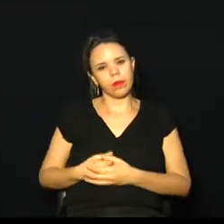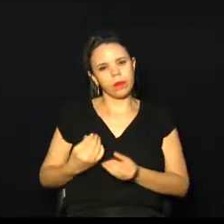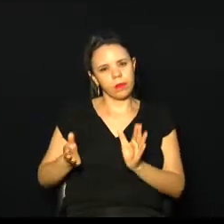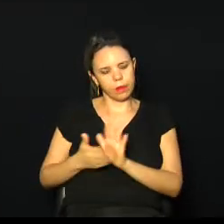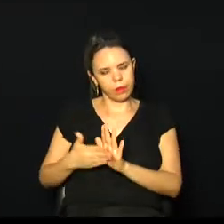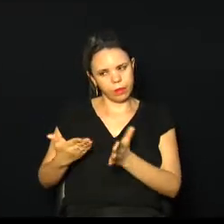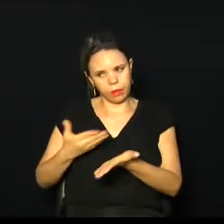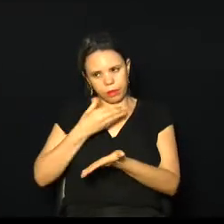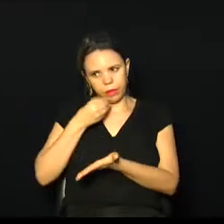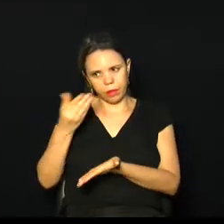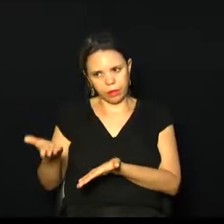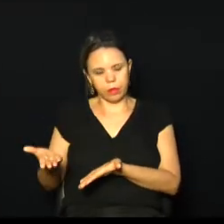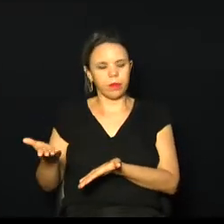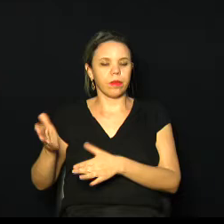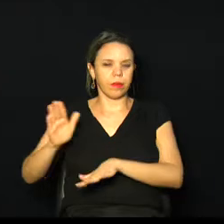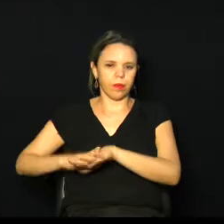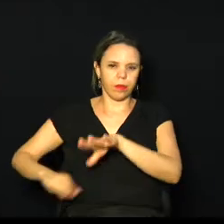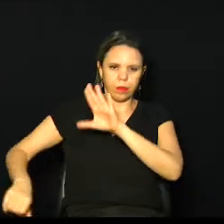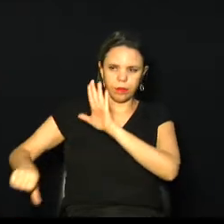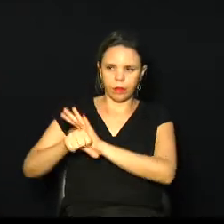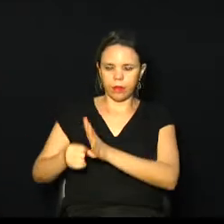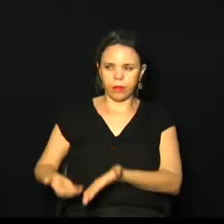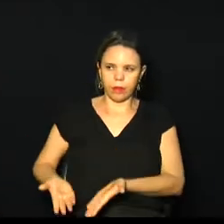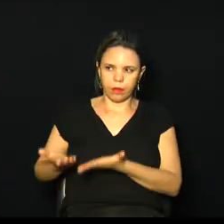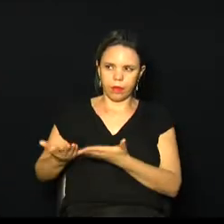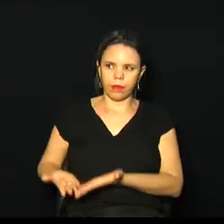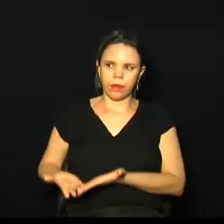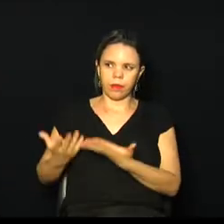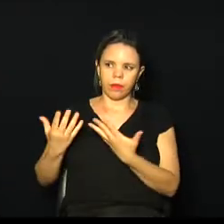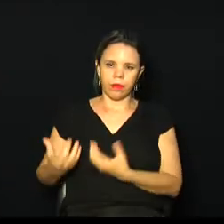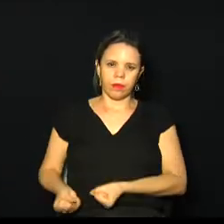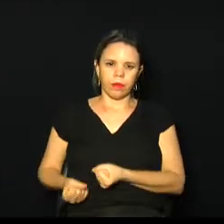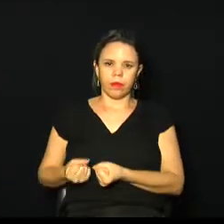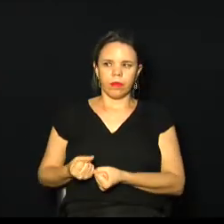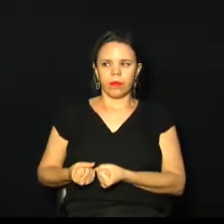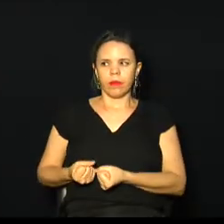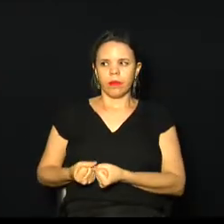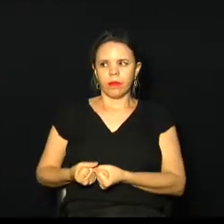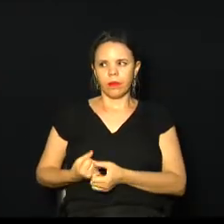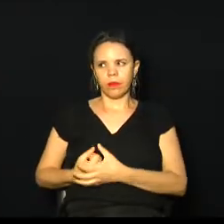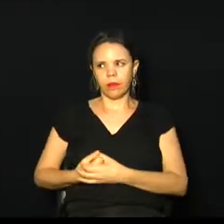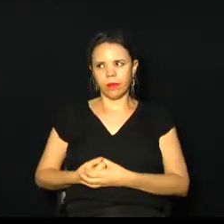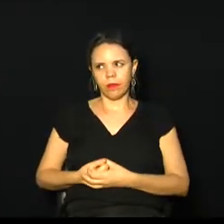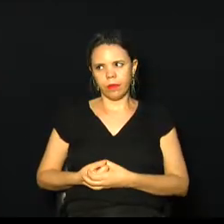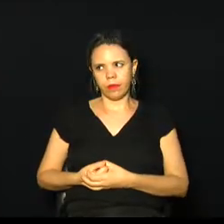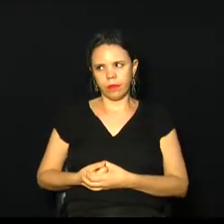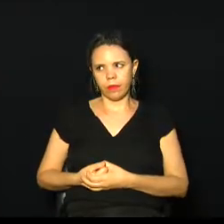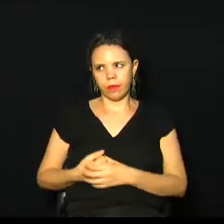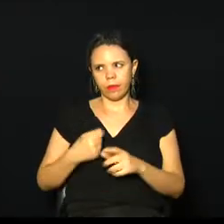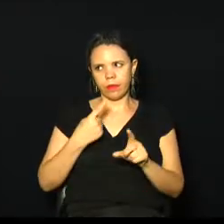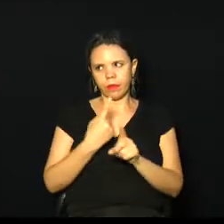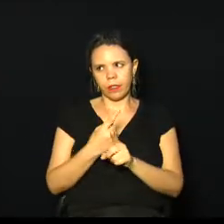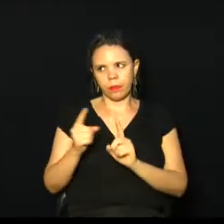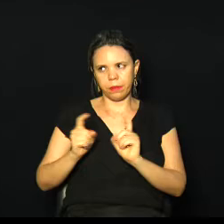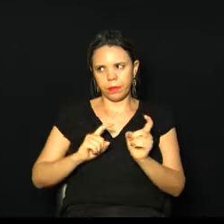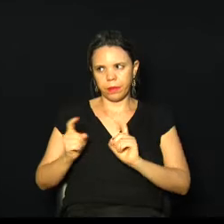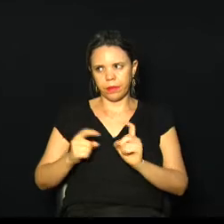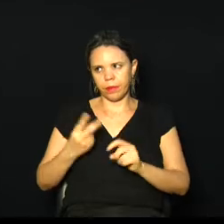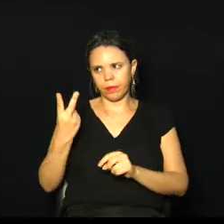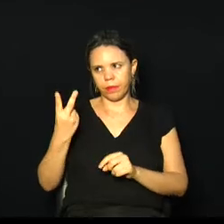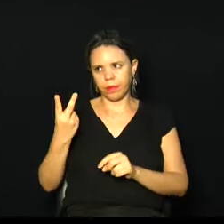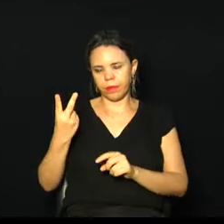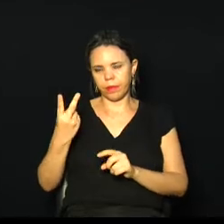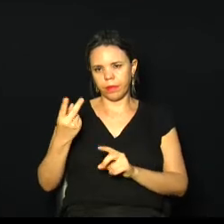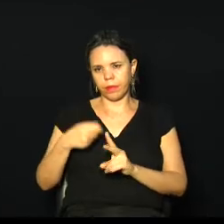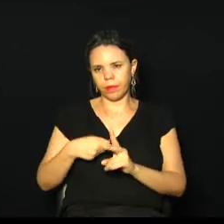oferecidos a eles autores de crimes mais leves com aceite espontâneo. São encontros realizados, então, 2 vezes ao